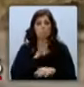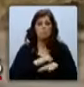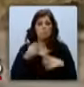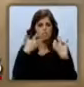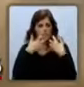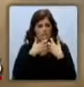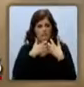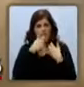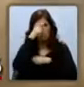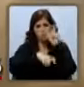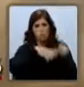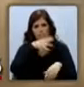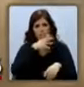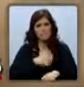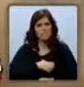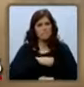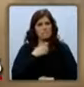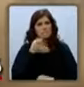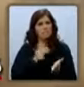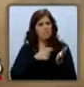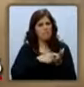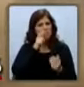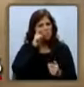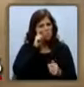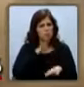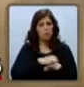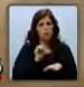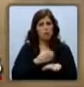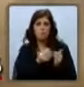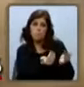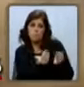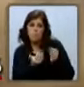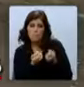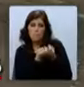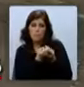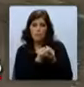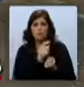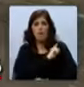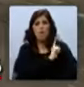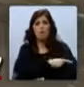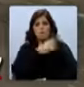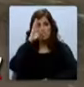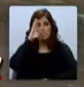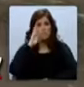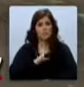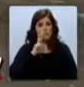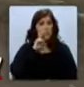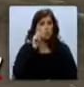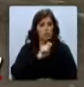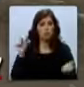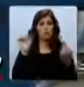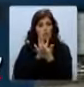leva as pessoas a dizerem que sentem menos segurança devido à proximidade das forças militares da Ucrânia.